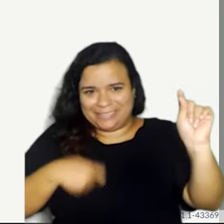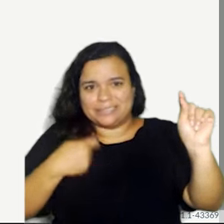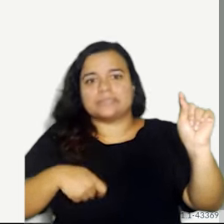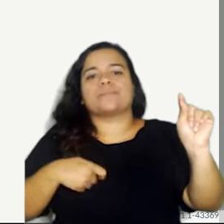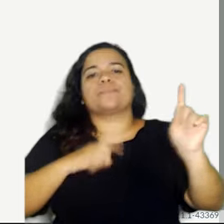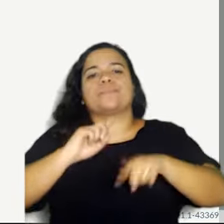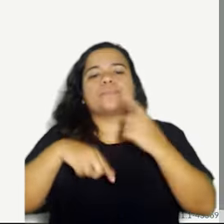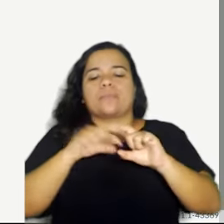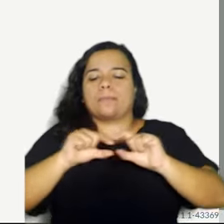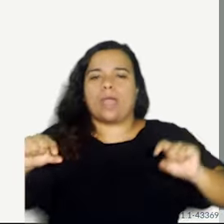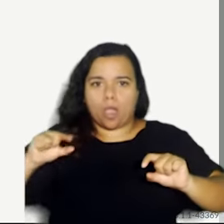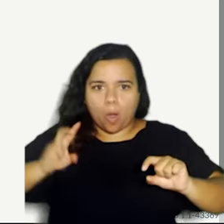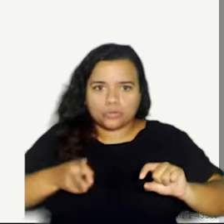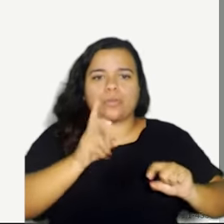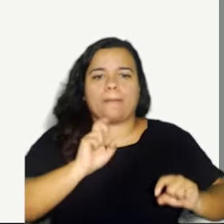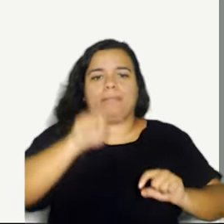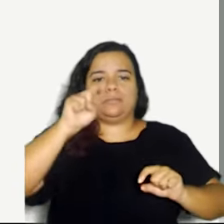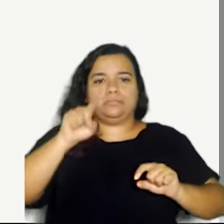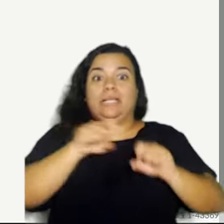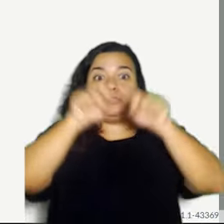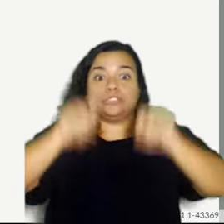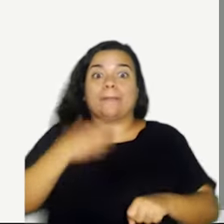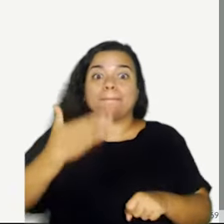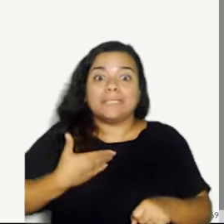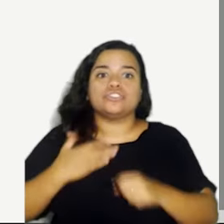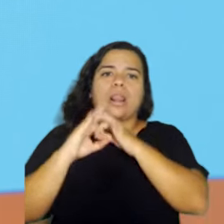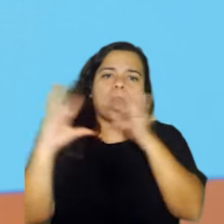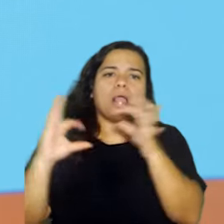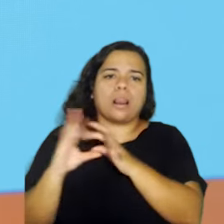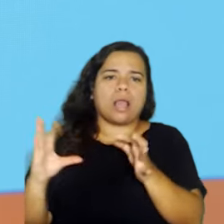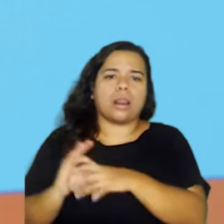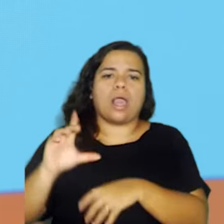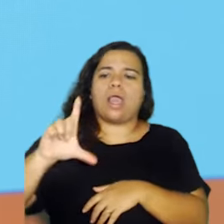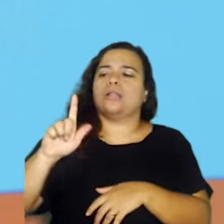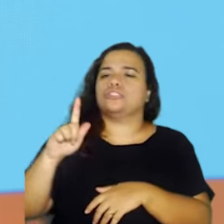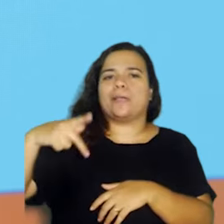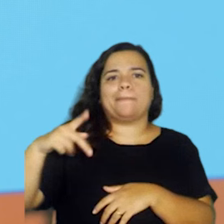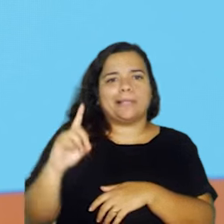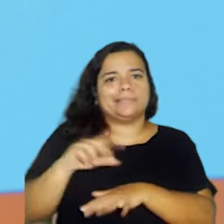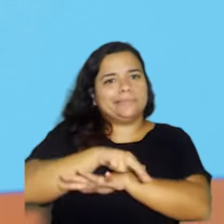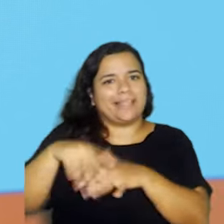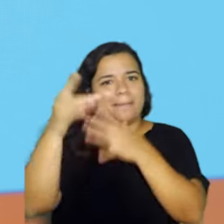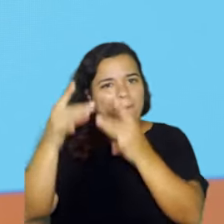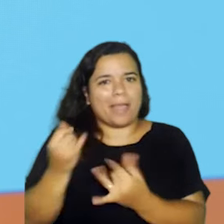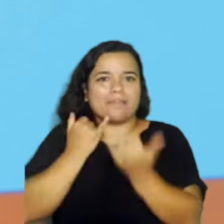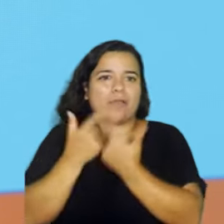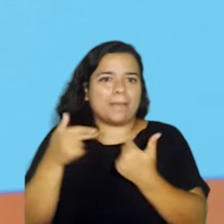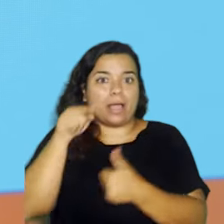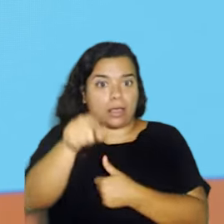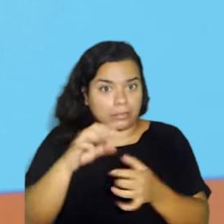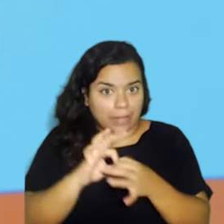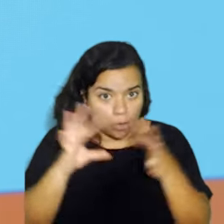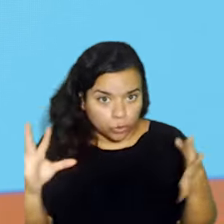em continuar o sistema vai me pedir algumas liberações né De acordo com a lgpd de contato então ah